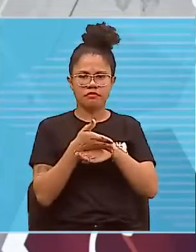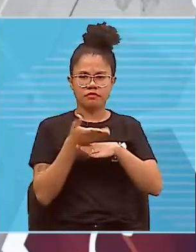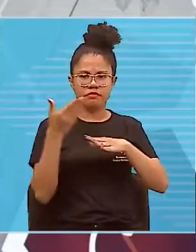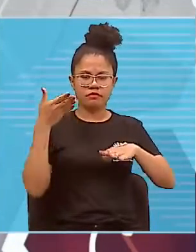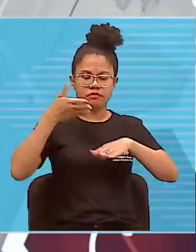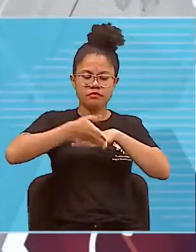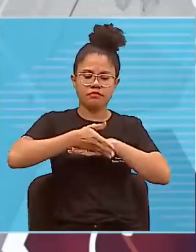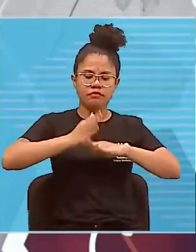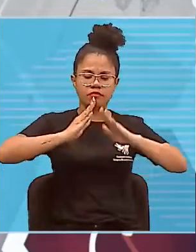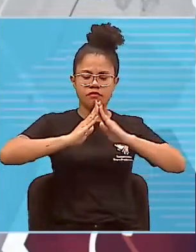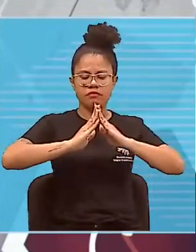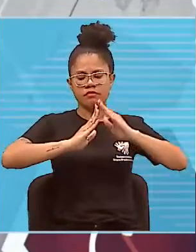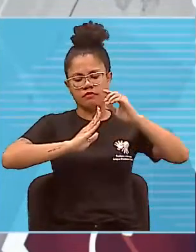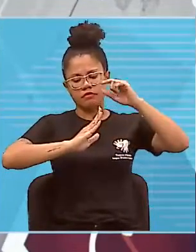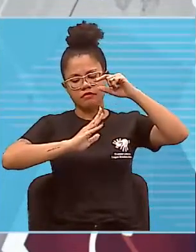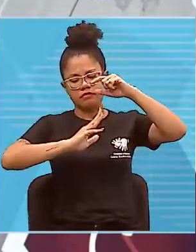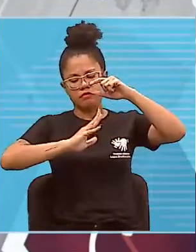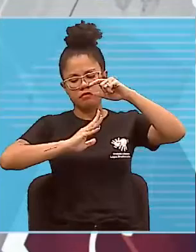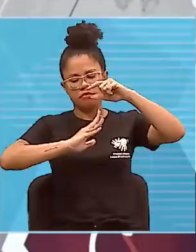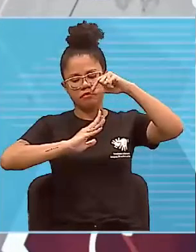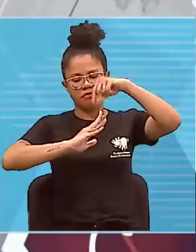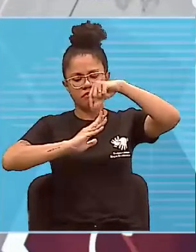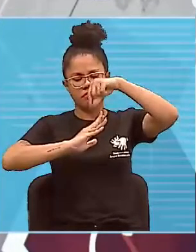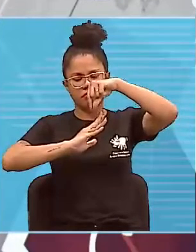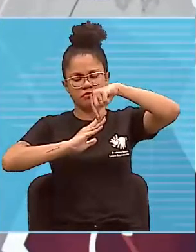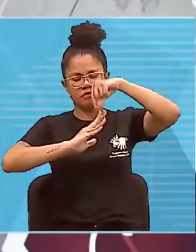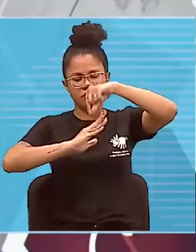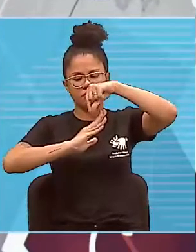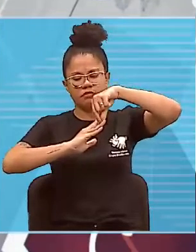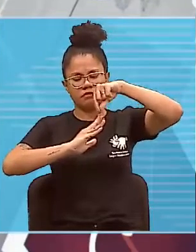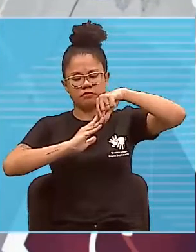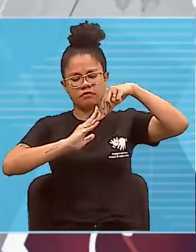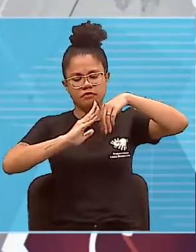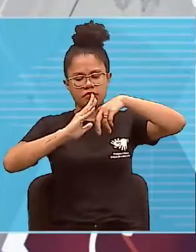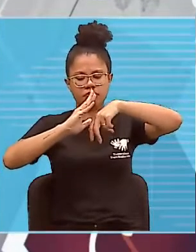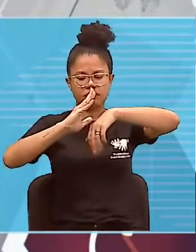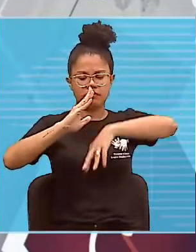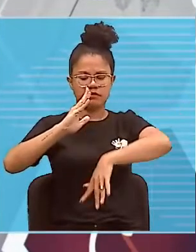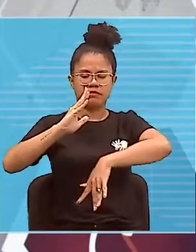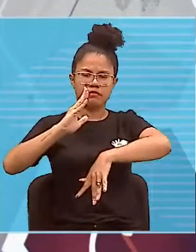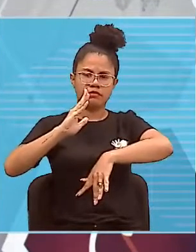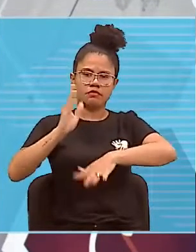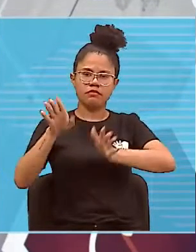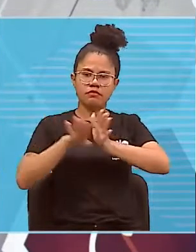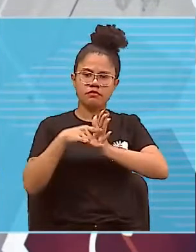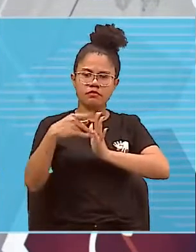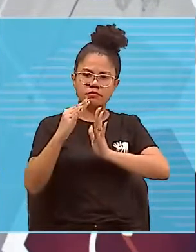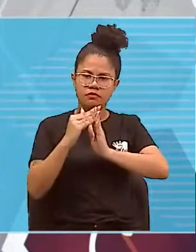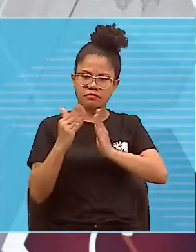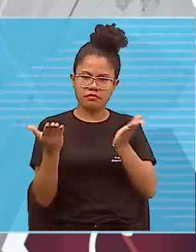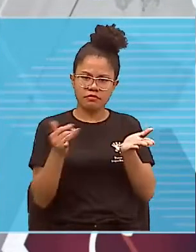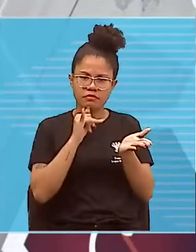buraquinho da goteira e chegar até a tua sala por exemplo